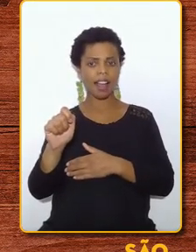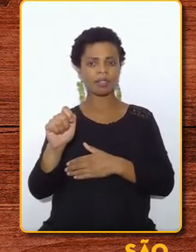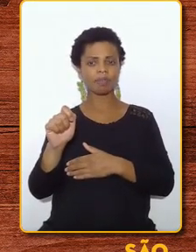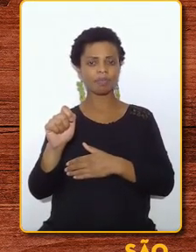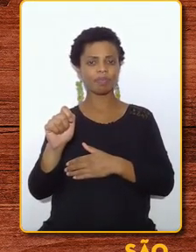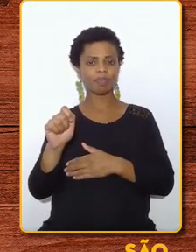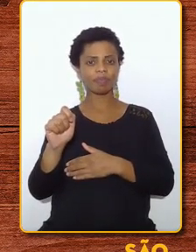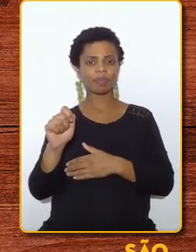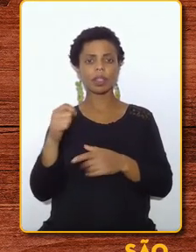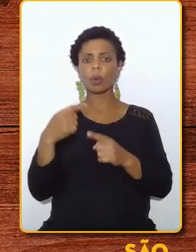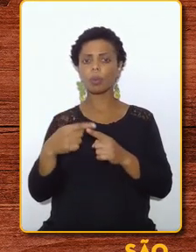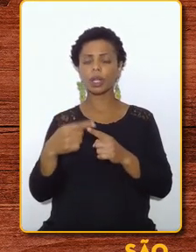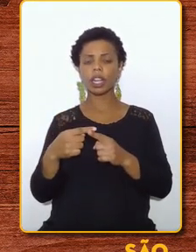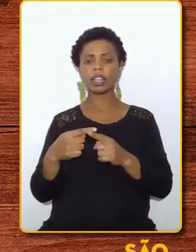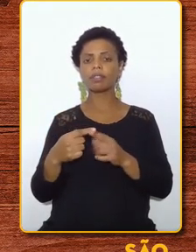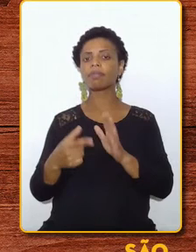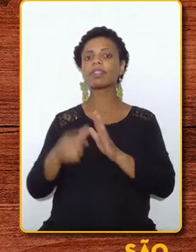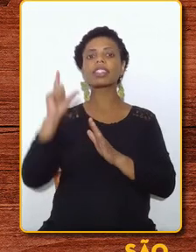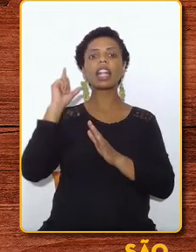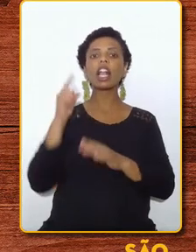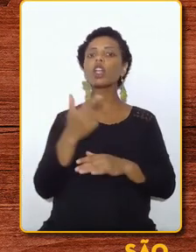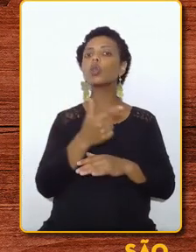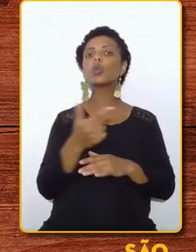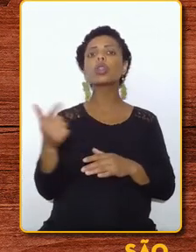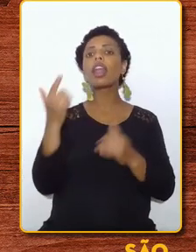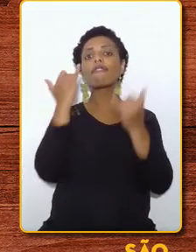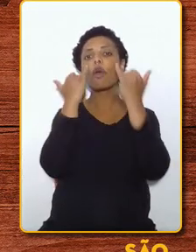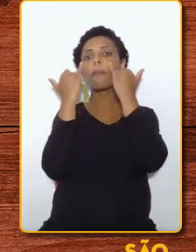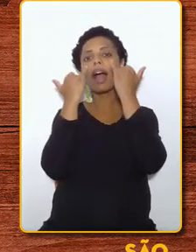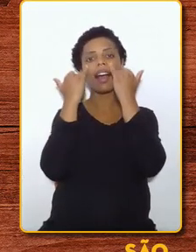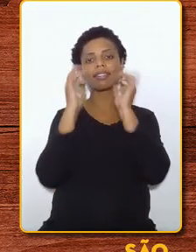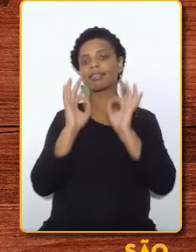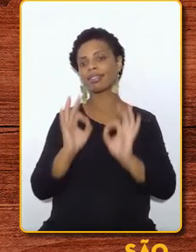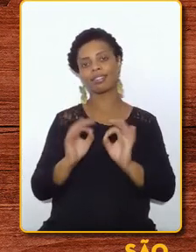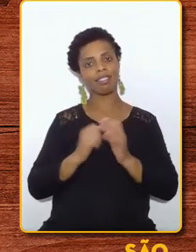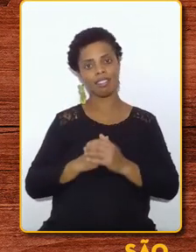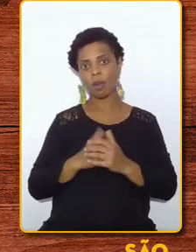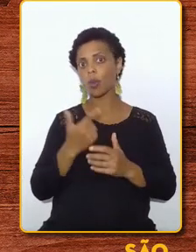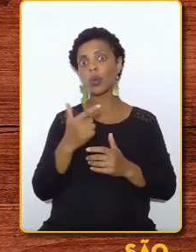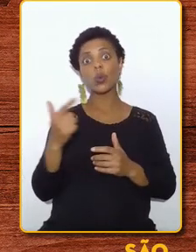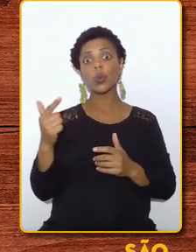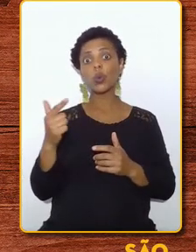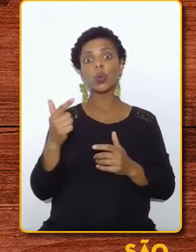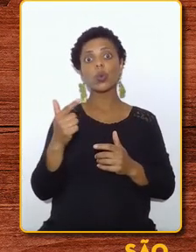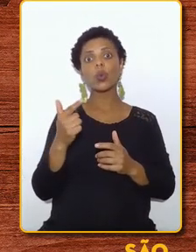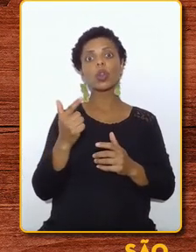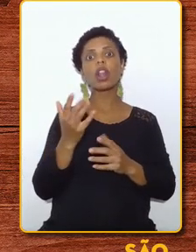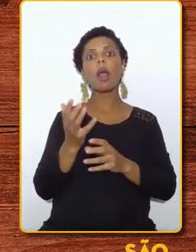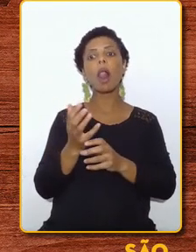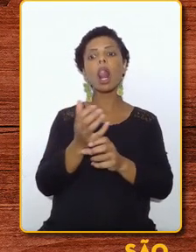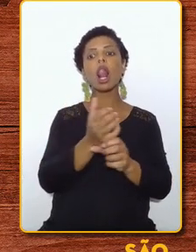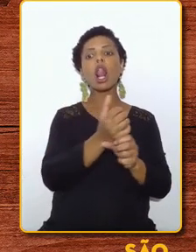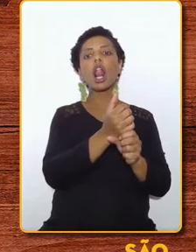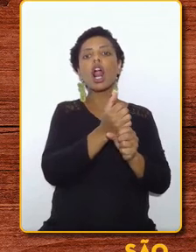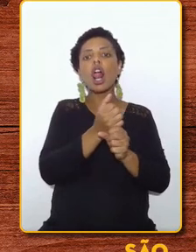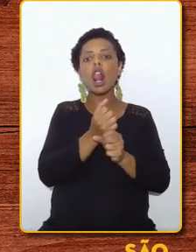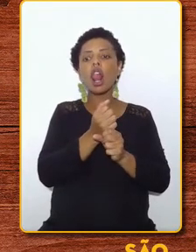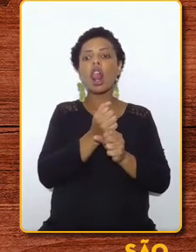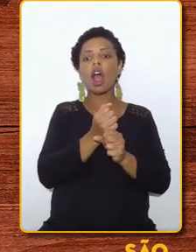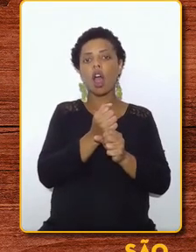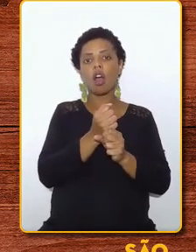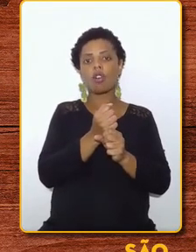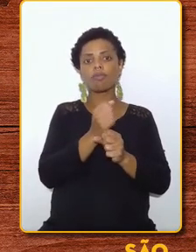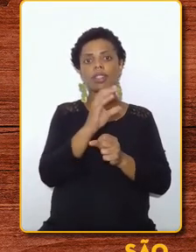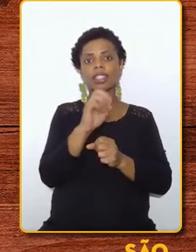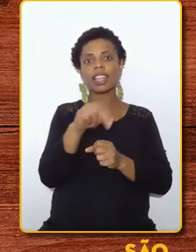não tínhamos informação, não tinha o censo ainda. Não estava num absoluto escuro. O único dado